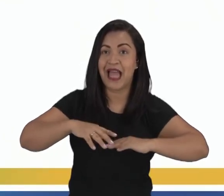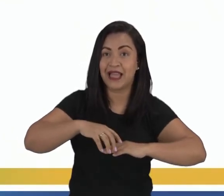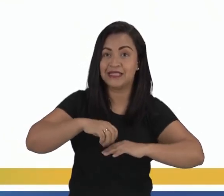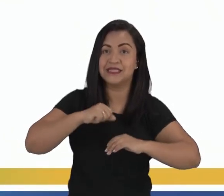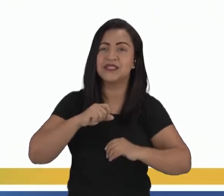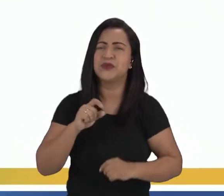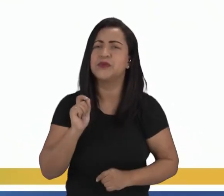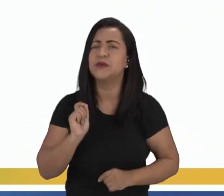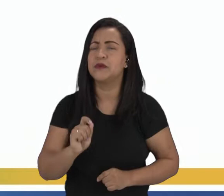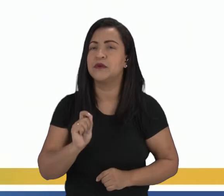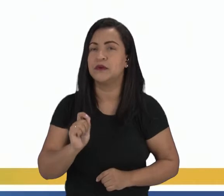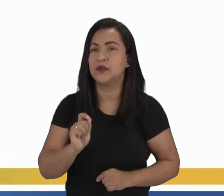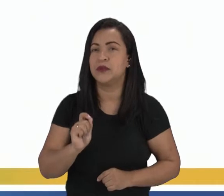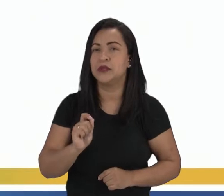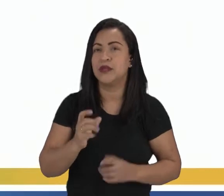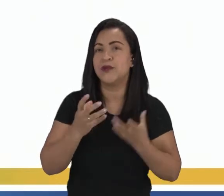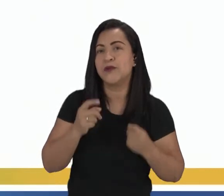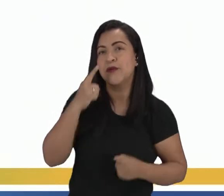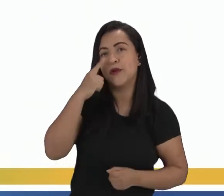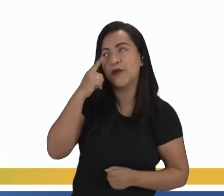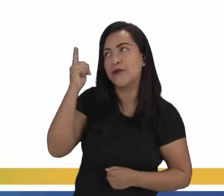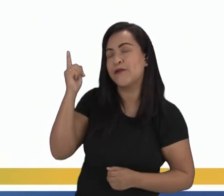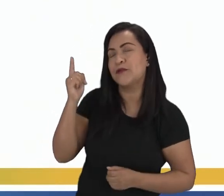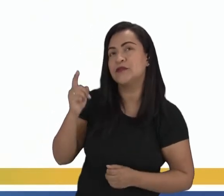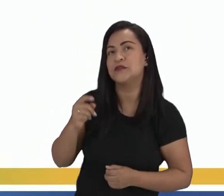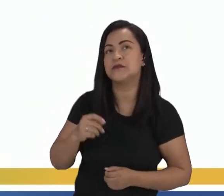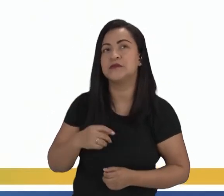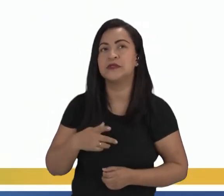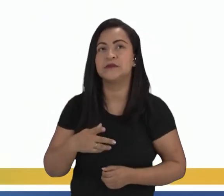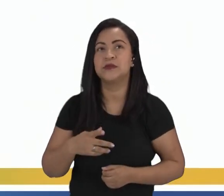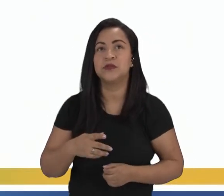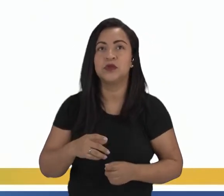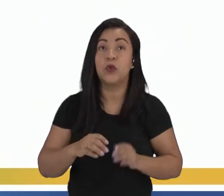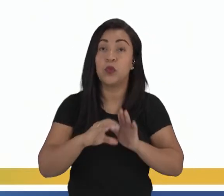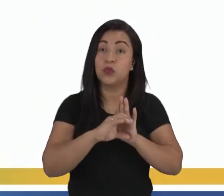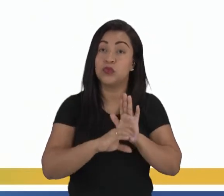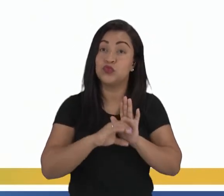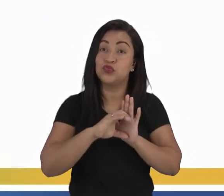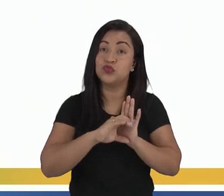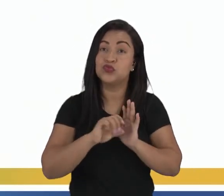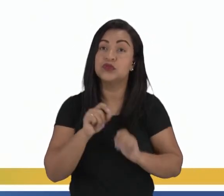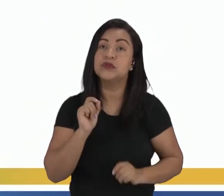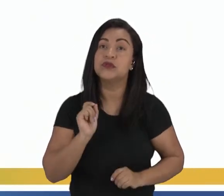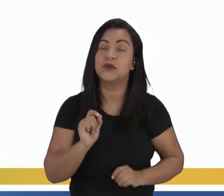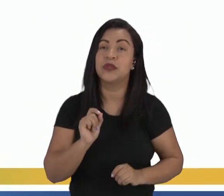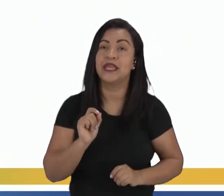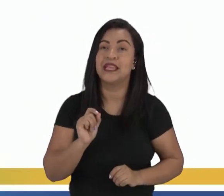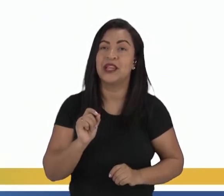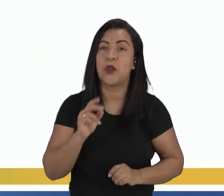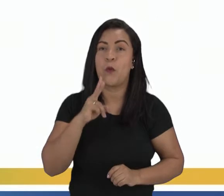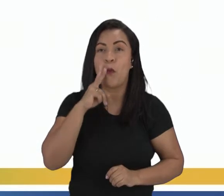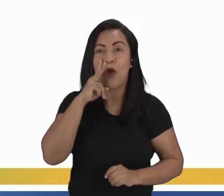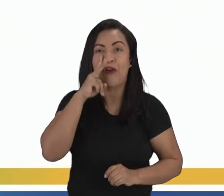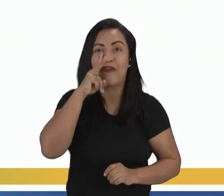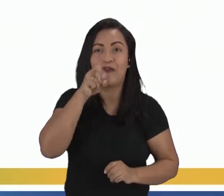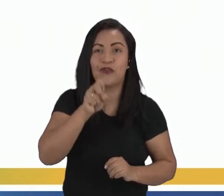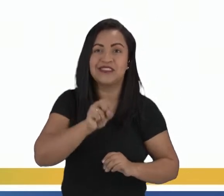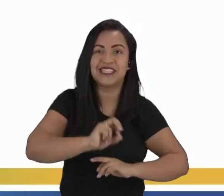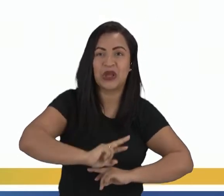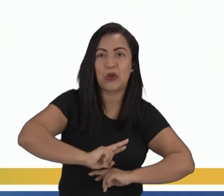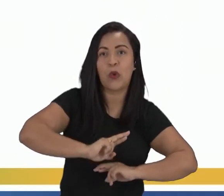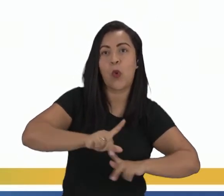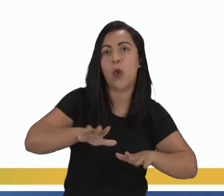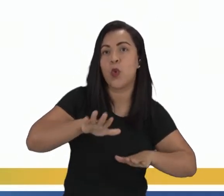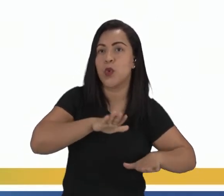A força de atrito, eu quero que vocês observem bem. O conceito dela não é uma força que age contra o